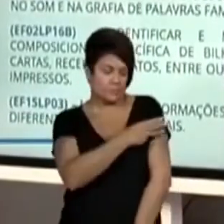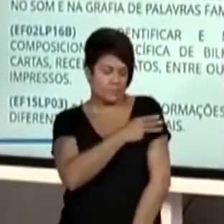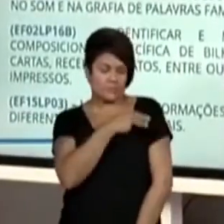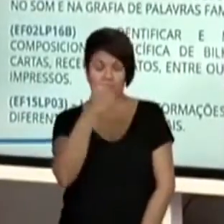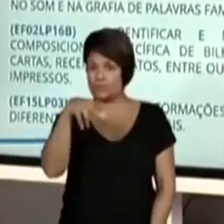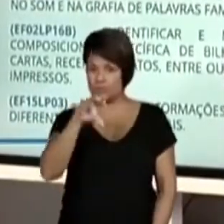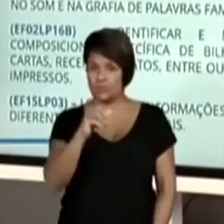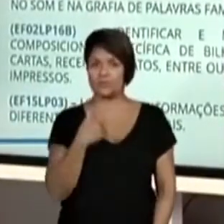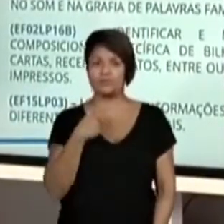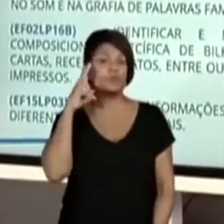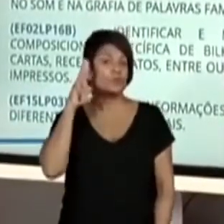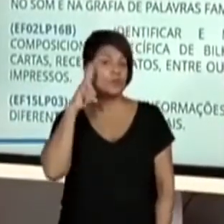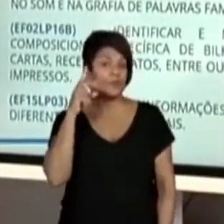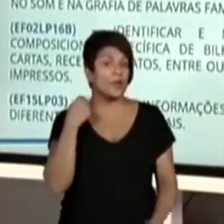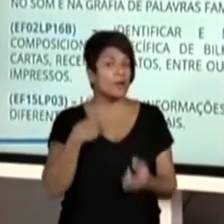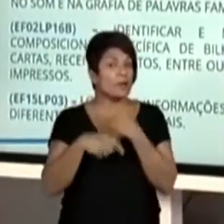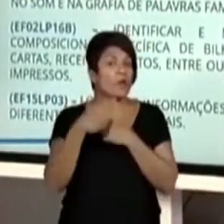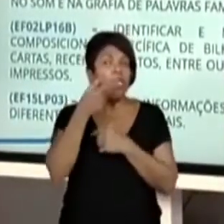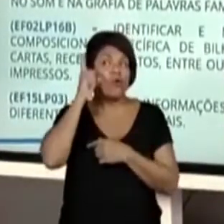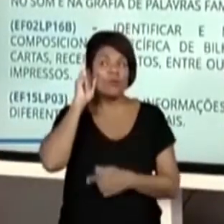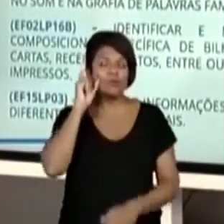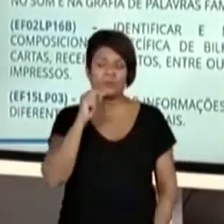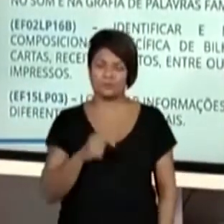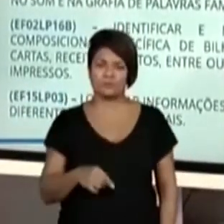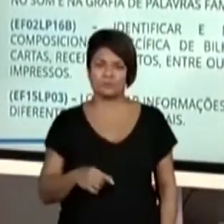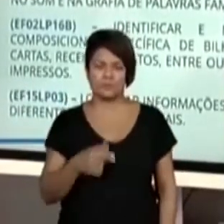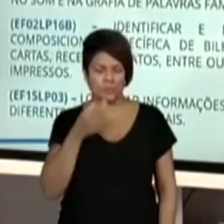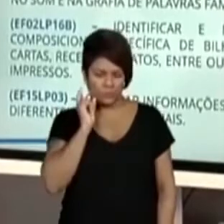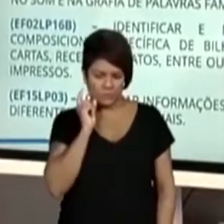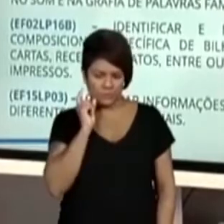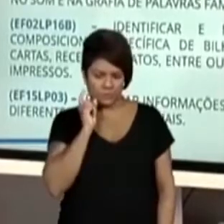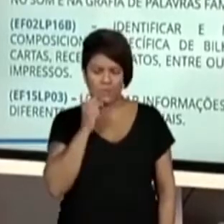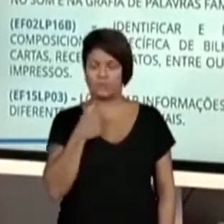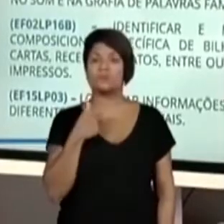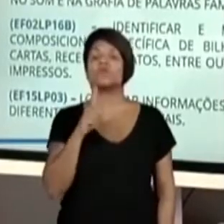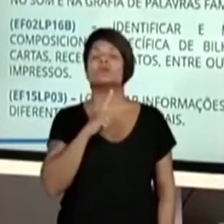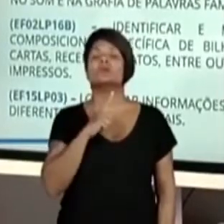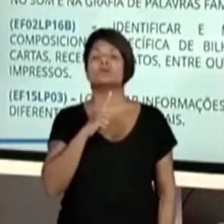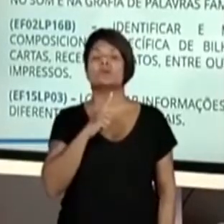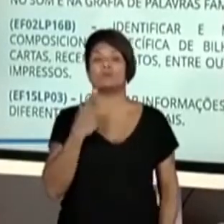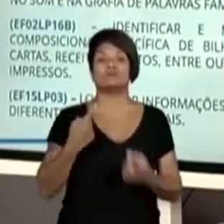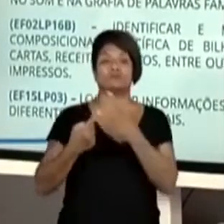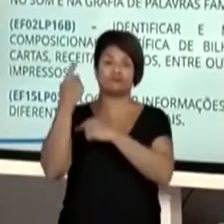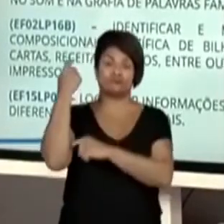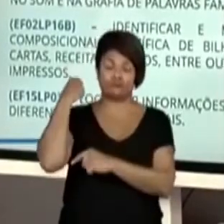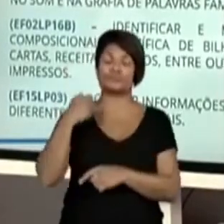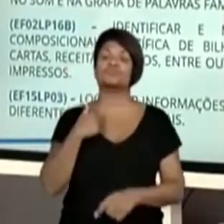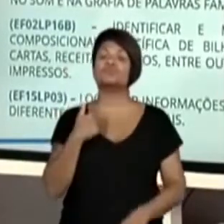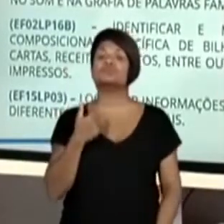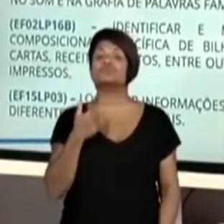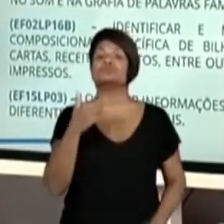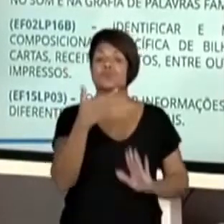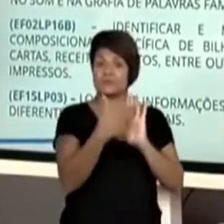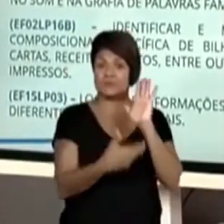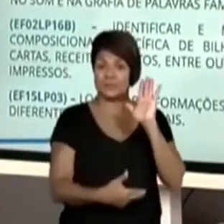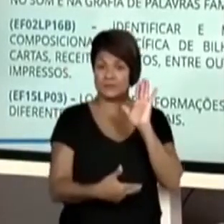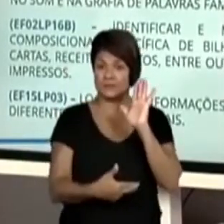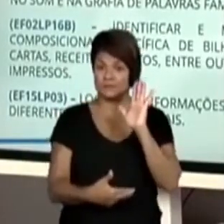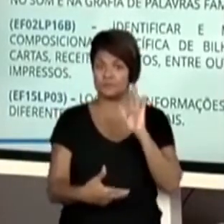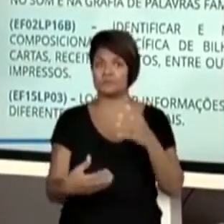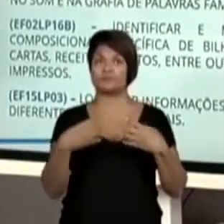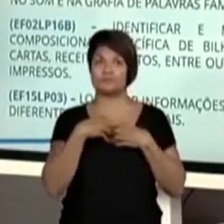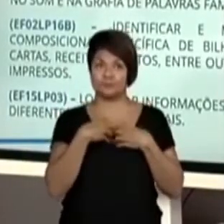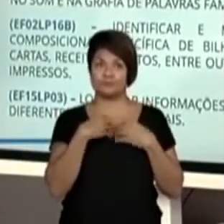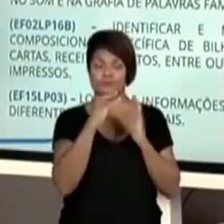recordar do nosso trabalho com as receitas. As receitas são um gênero textual que estão